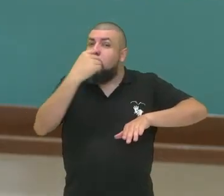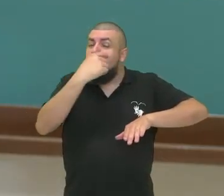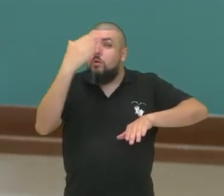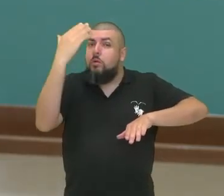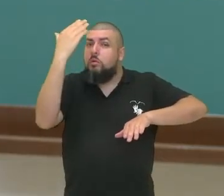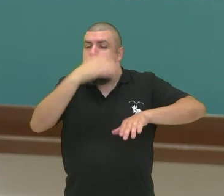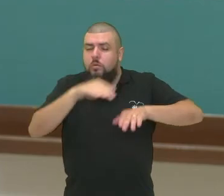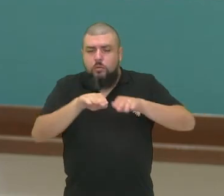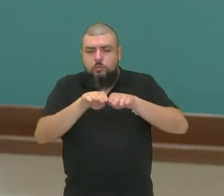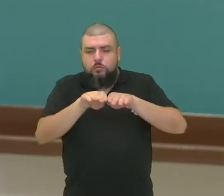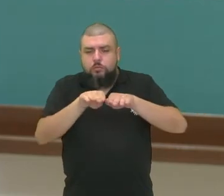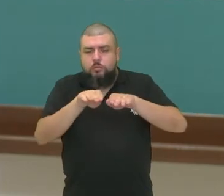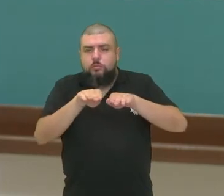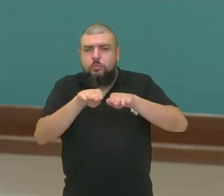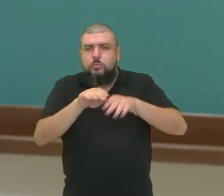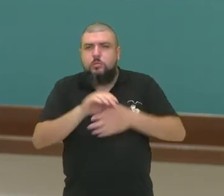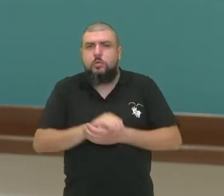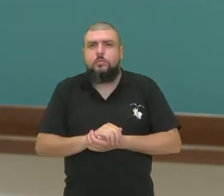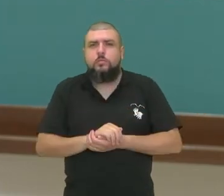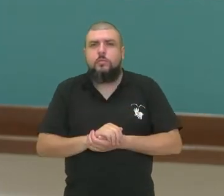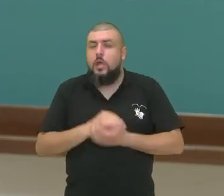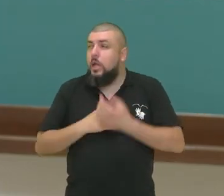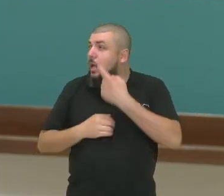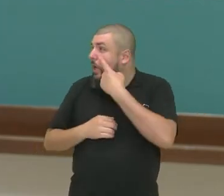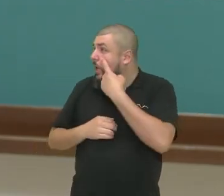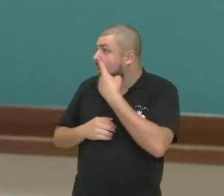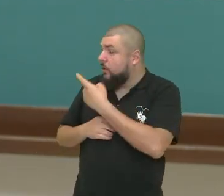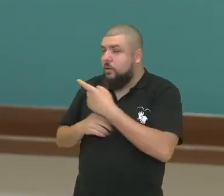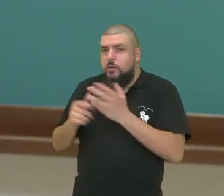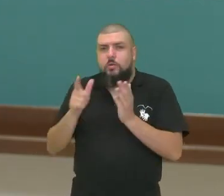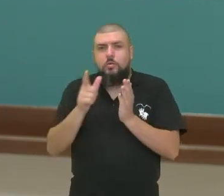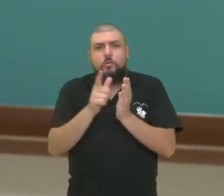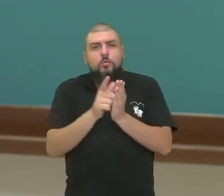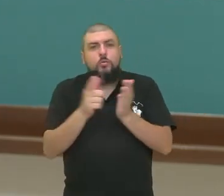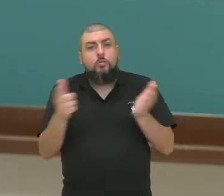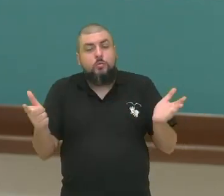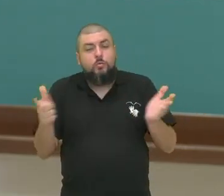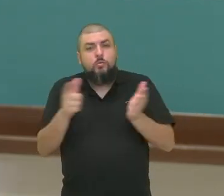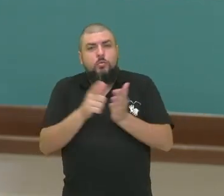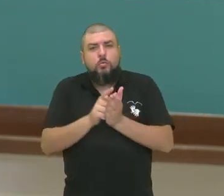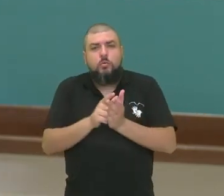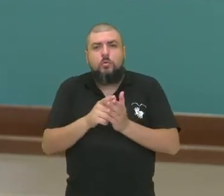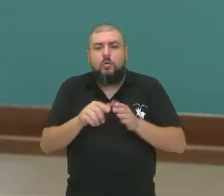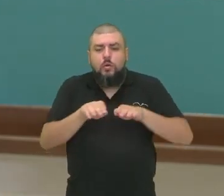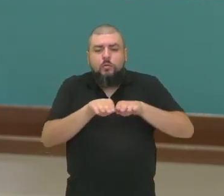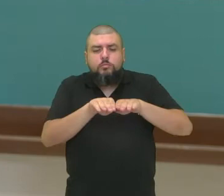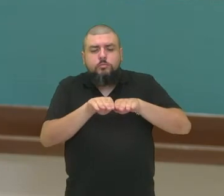olha só. Rachadura gigante no Quênia mostra que a África se